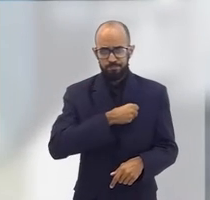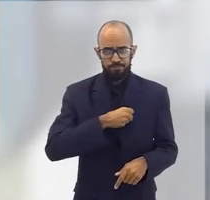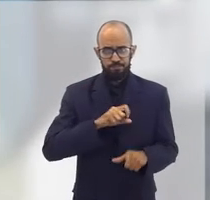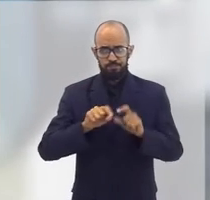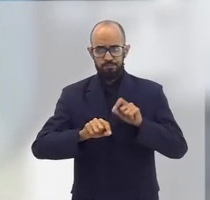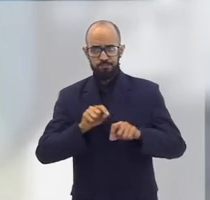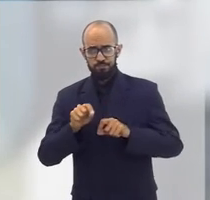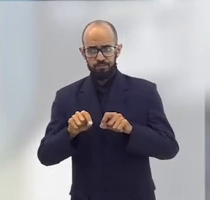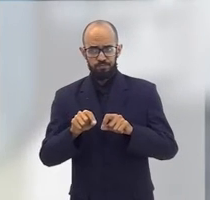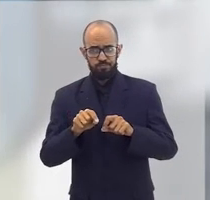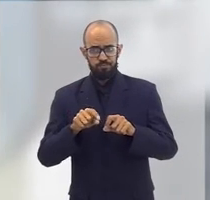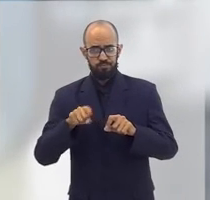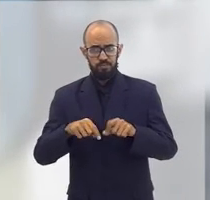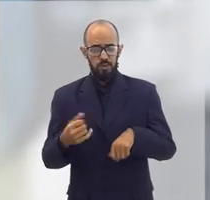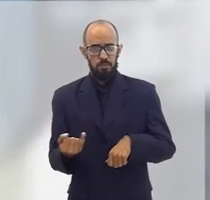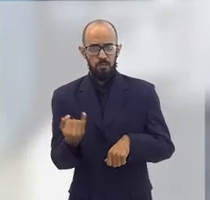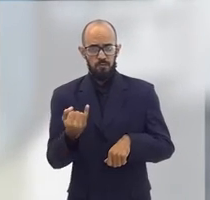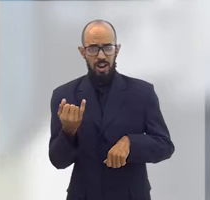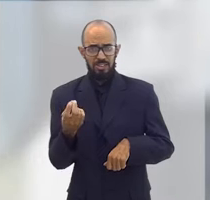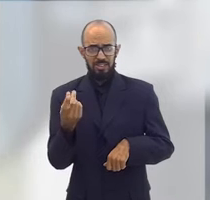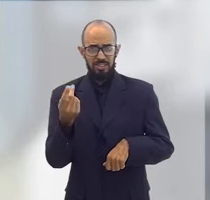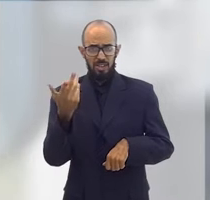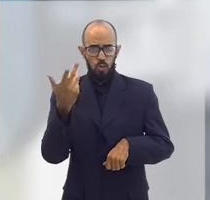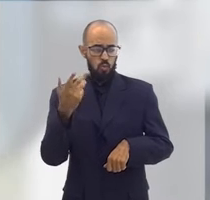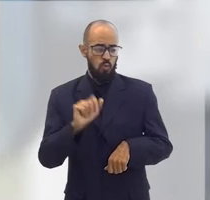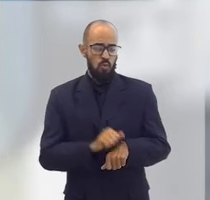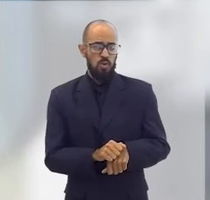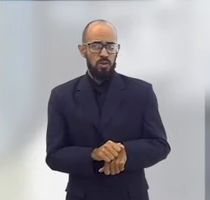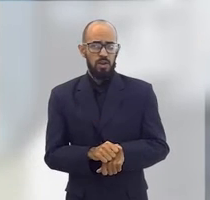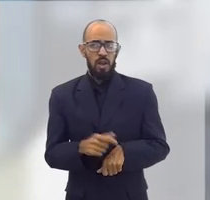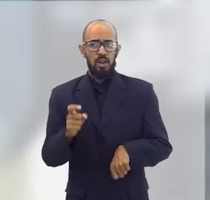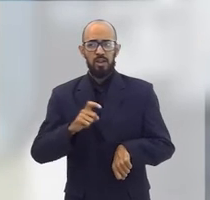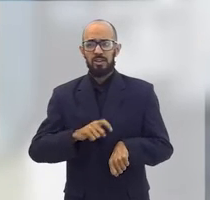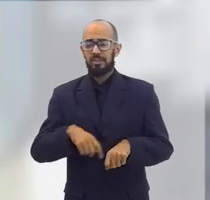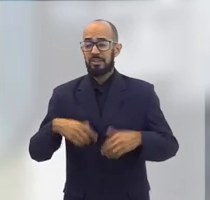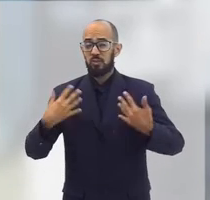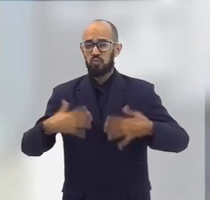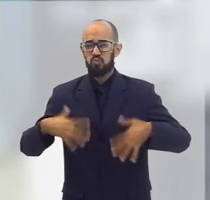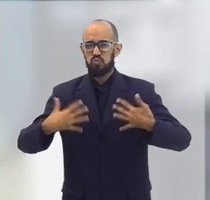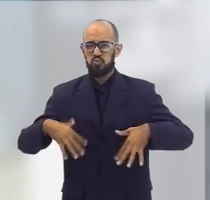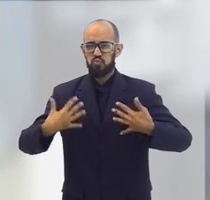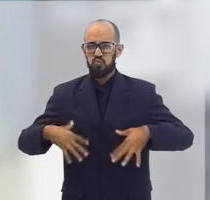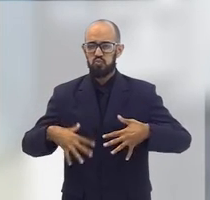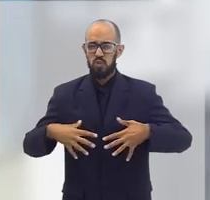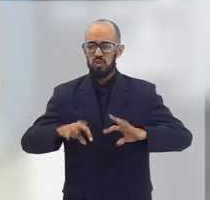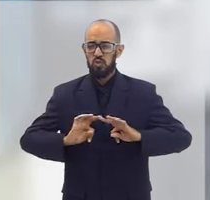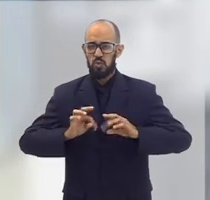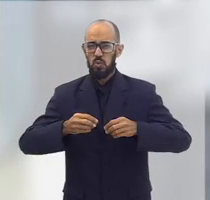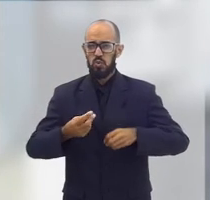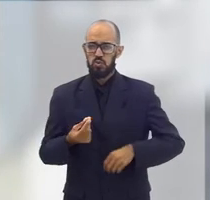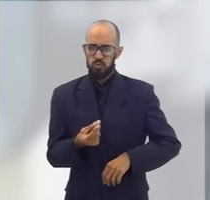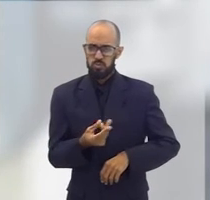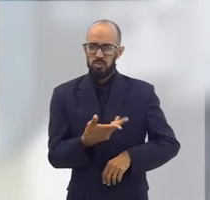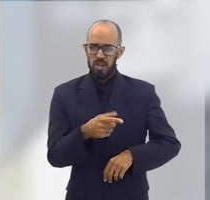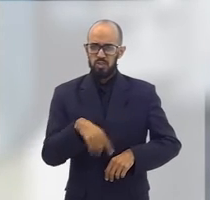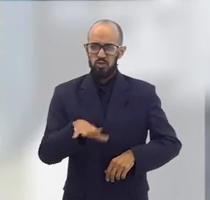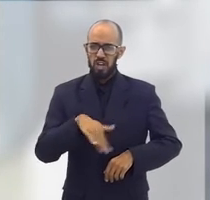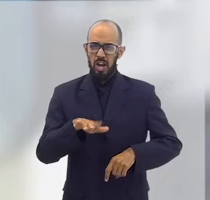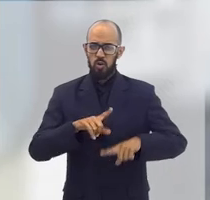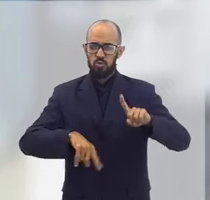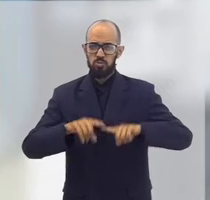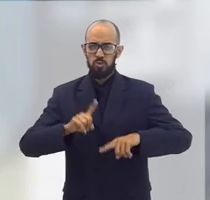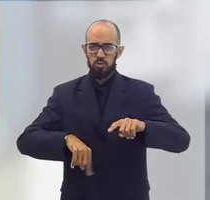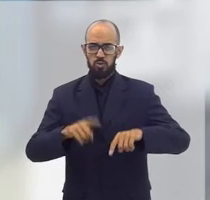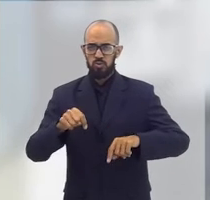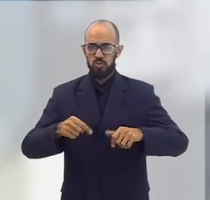percebido, Rafael, é uma inflação, né, um aumento contínuo e generalizado dos preços, afetando diretamente as famílias